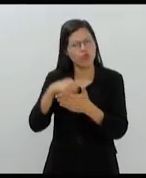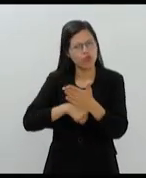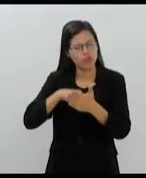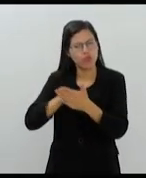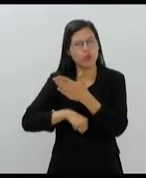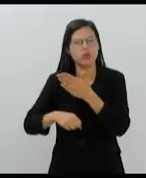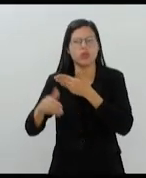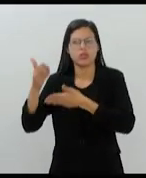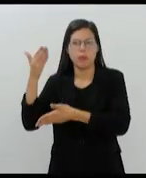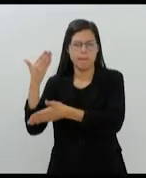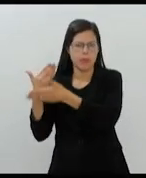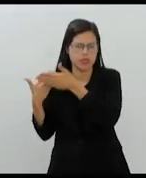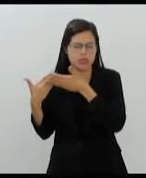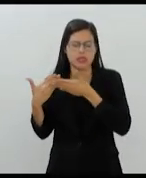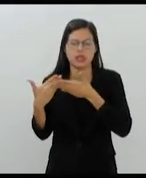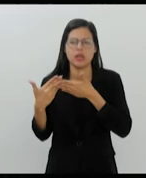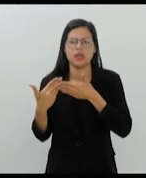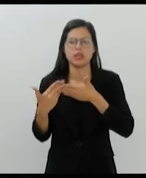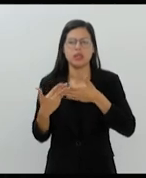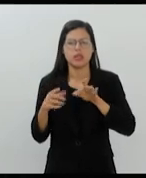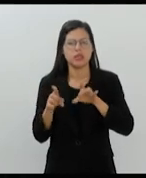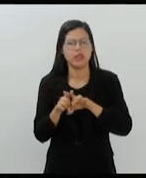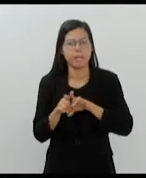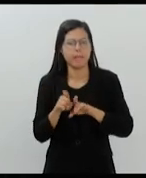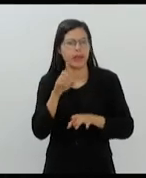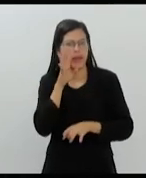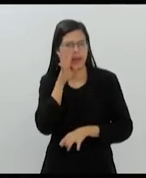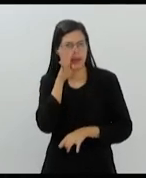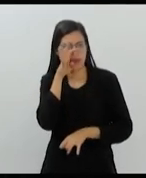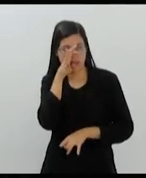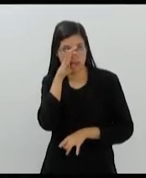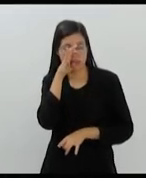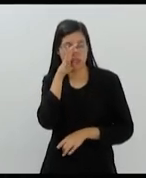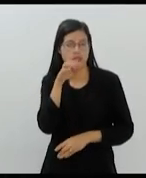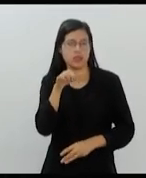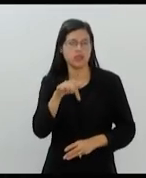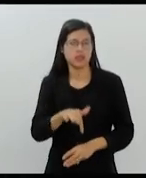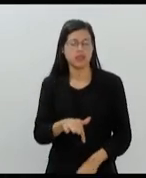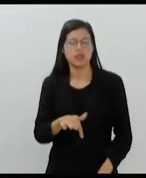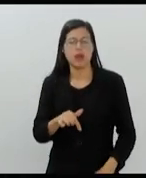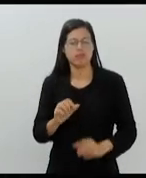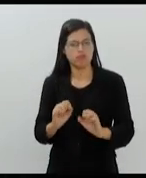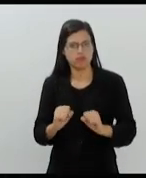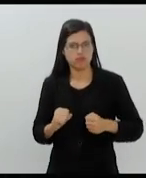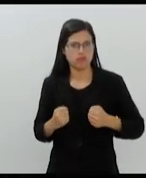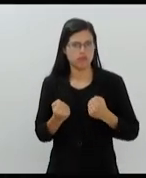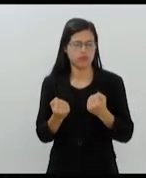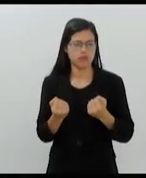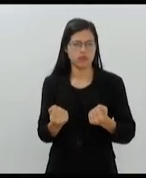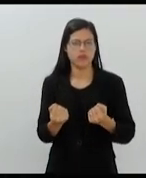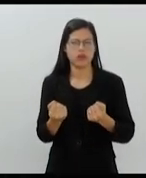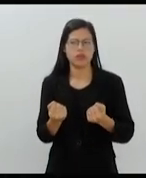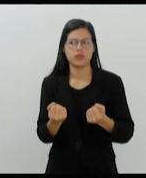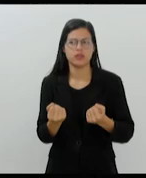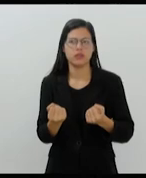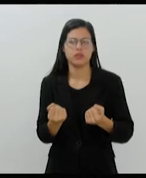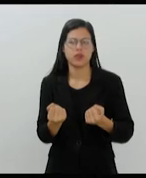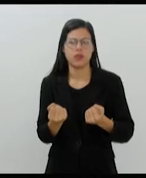pretéritas, pela sua resistência e por enfrentar de